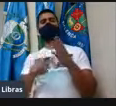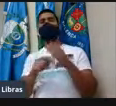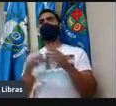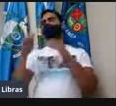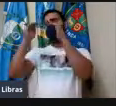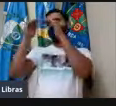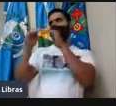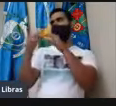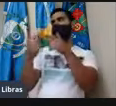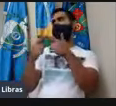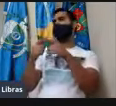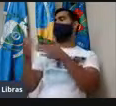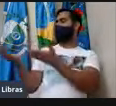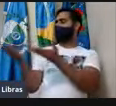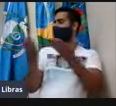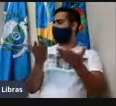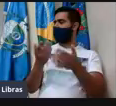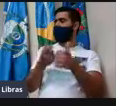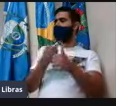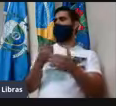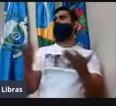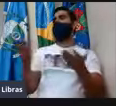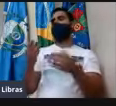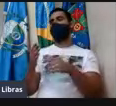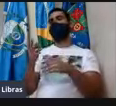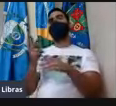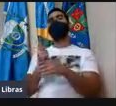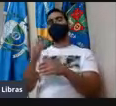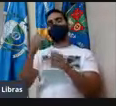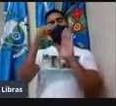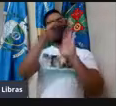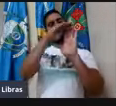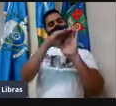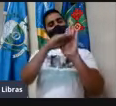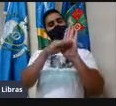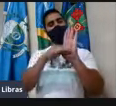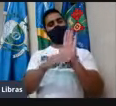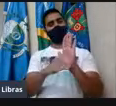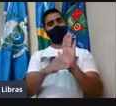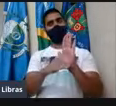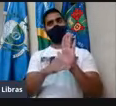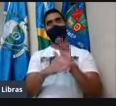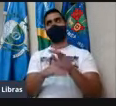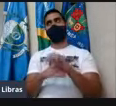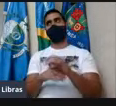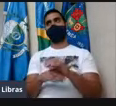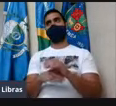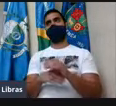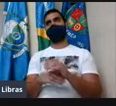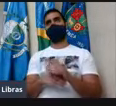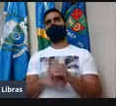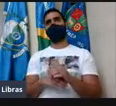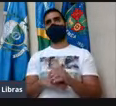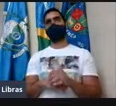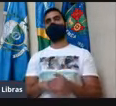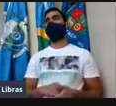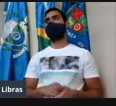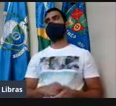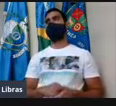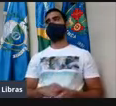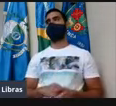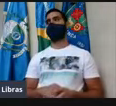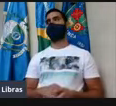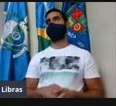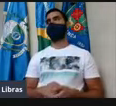vereador por ter chamado primeiro, e agora eu vou seguir novamente a listagem que é do vereador Celcinho. O vereador Marquinho era o penúltimo. E